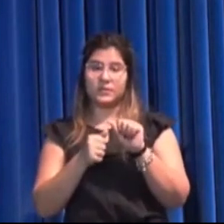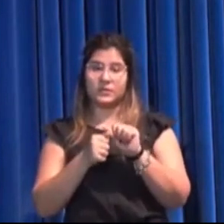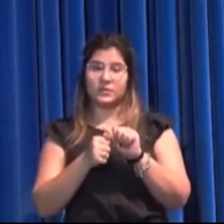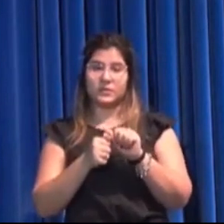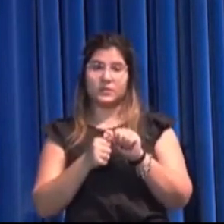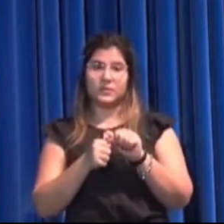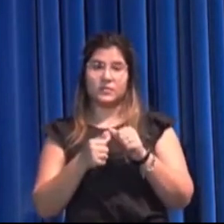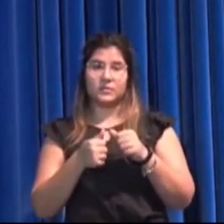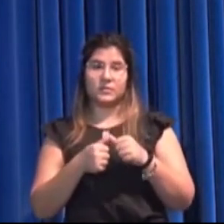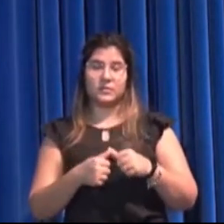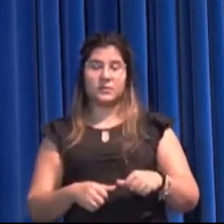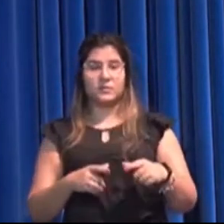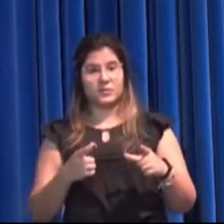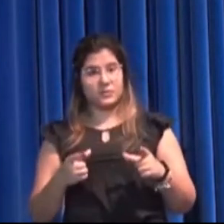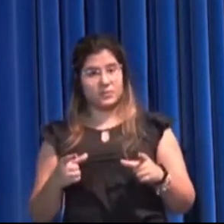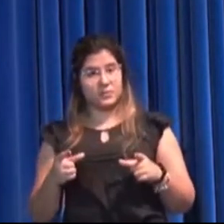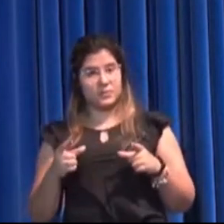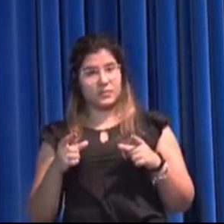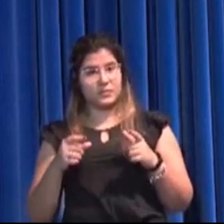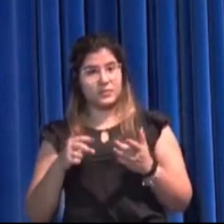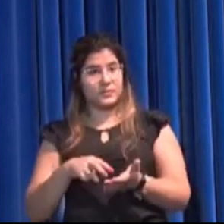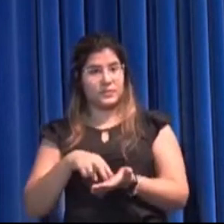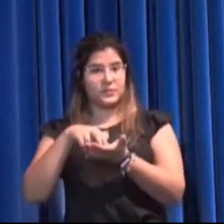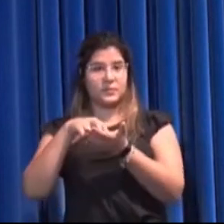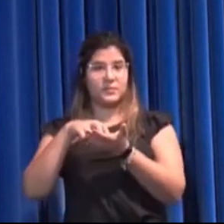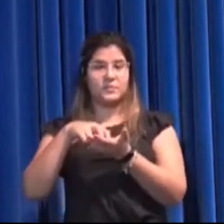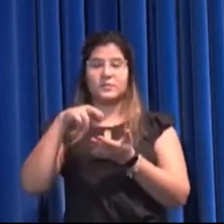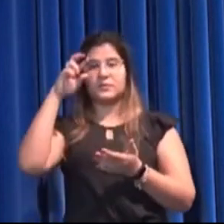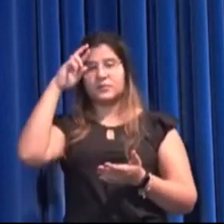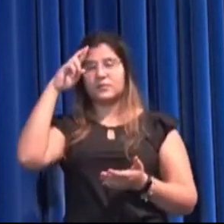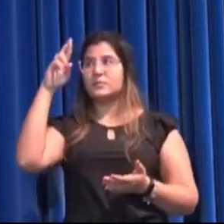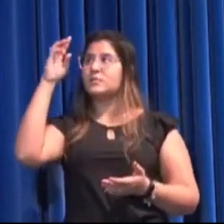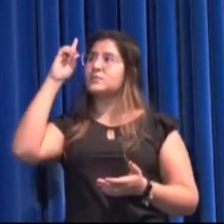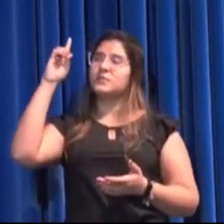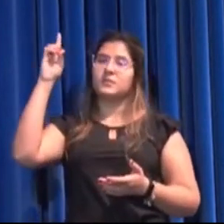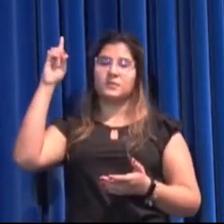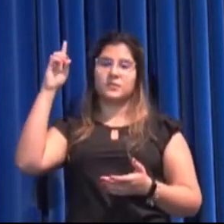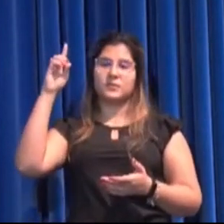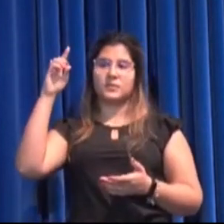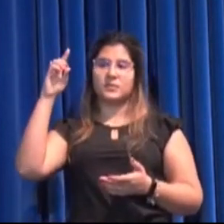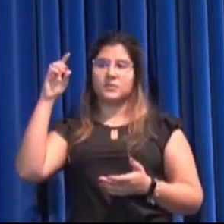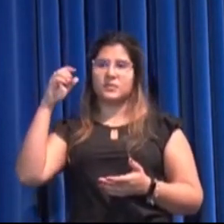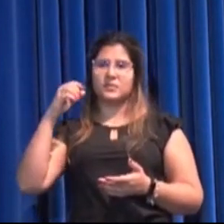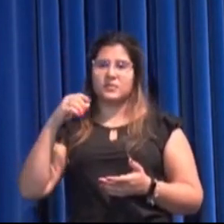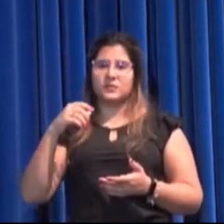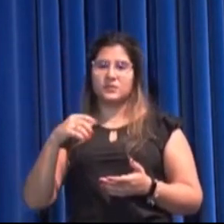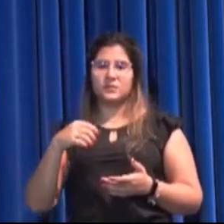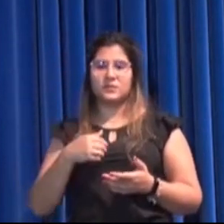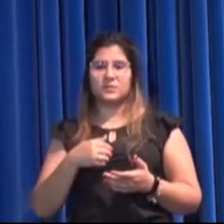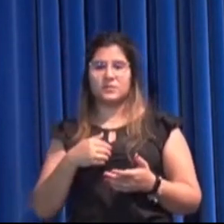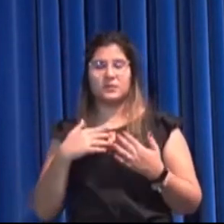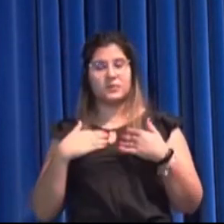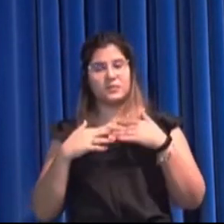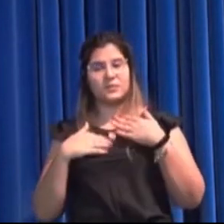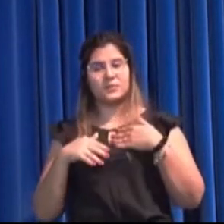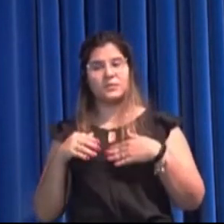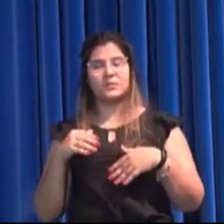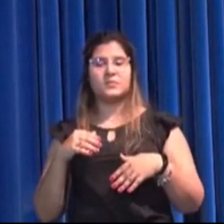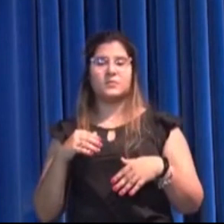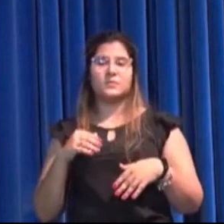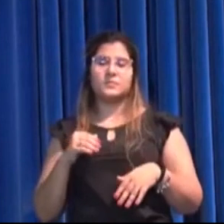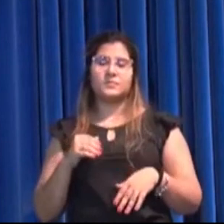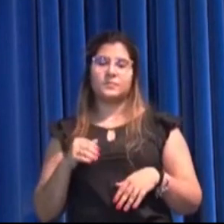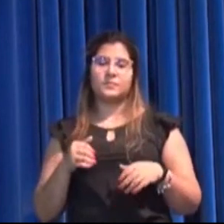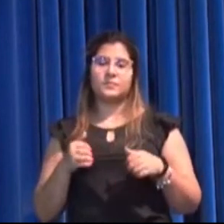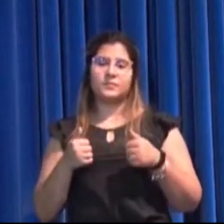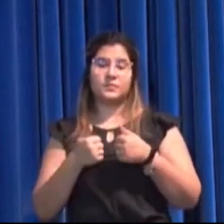lugar. Levanta-te, pois, Senhor Deus, e entra para o teu repouso, tu e a arca do poder,